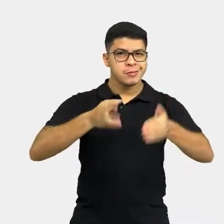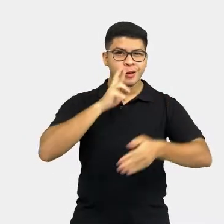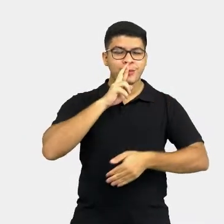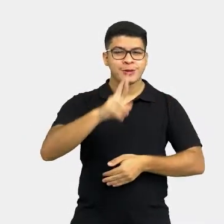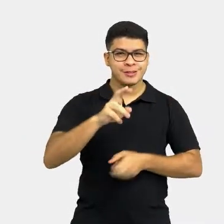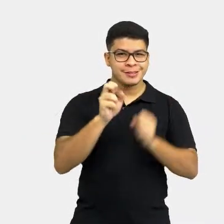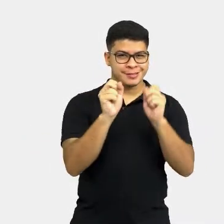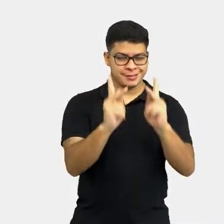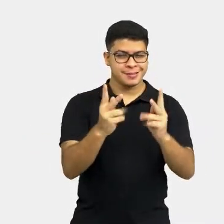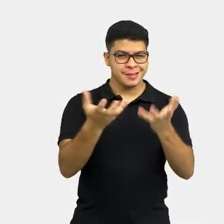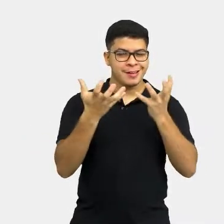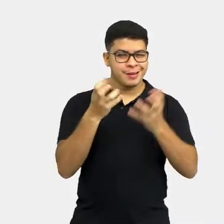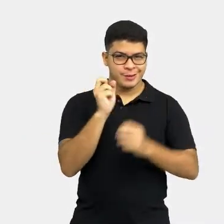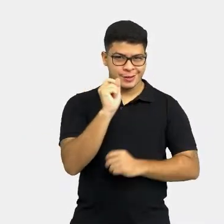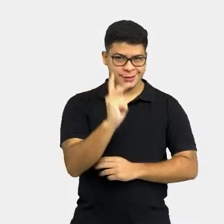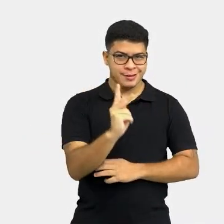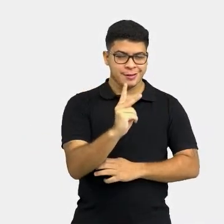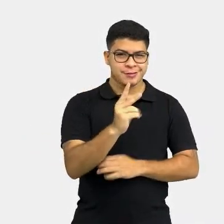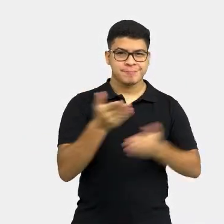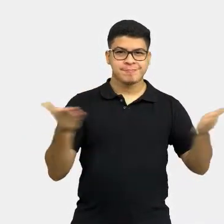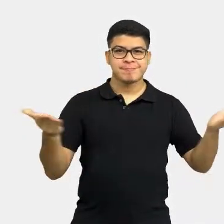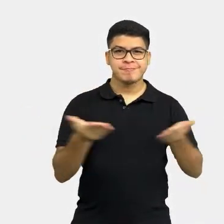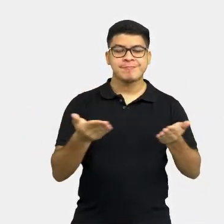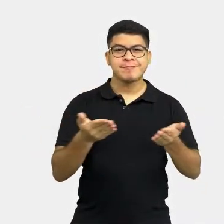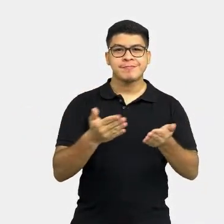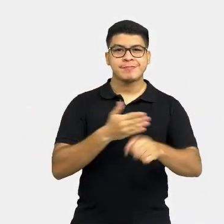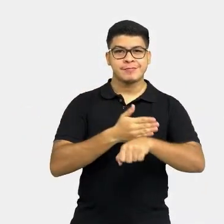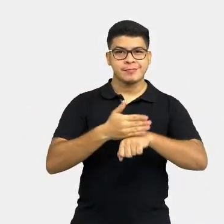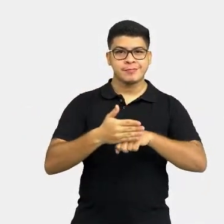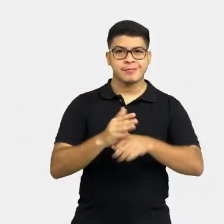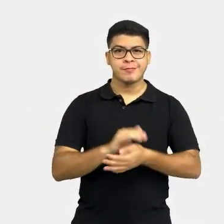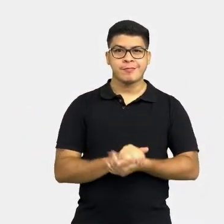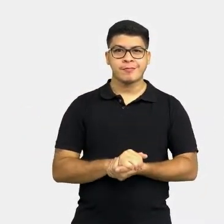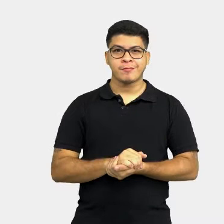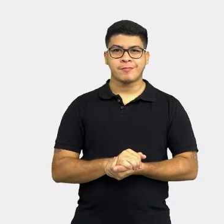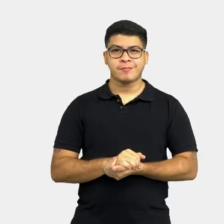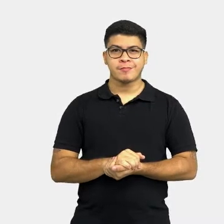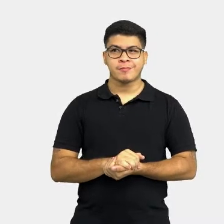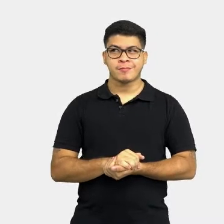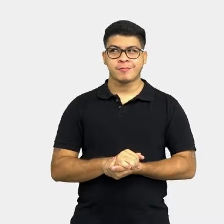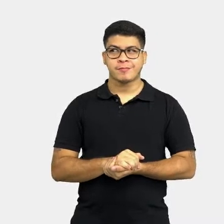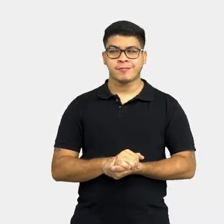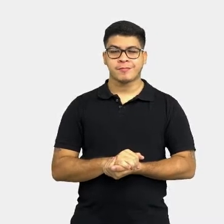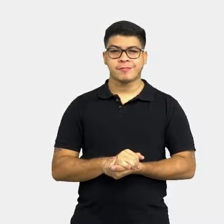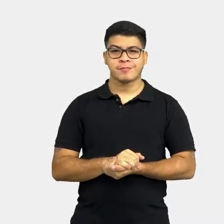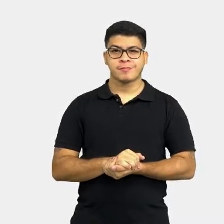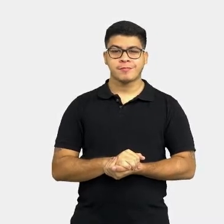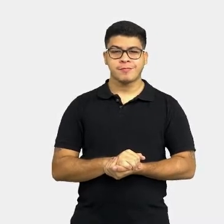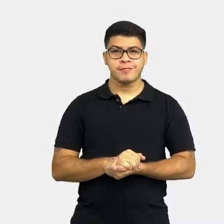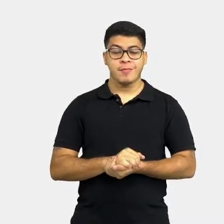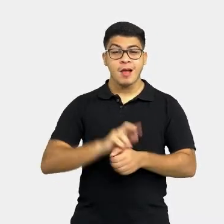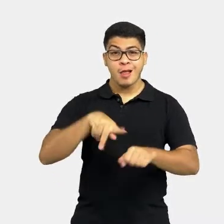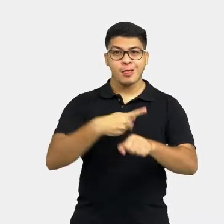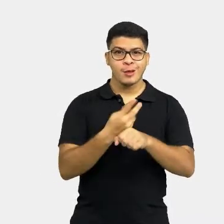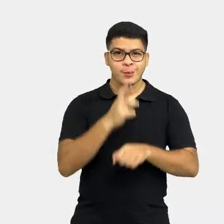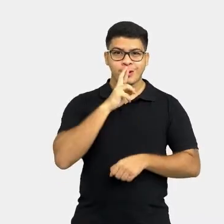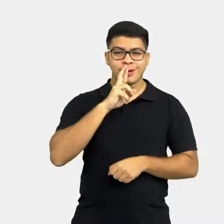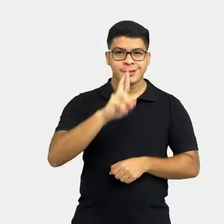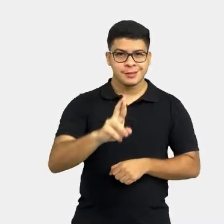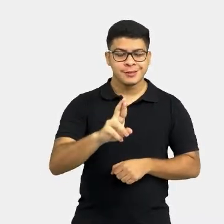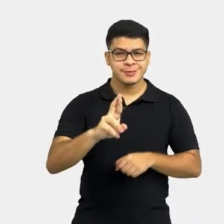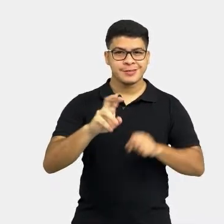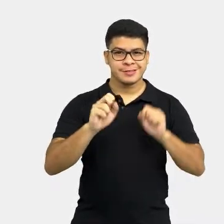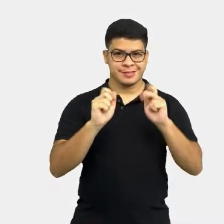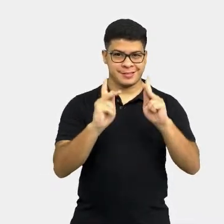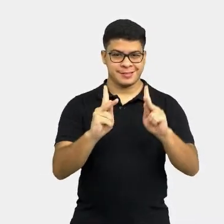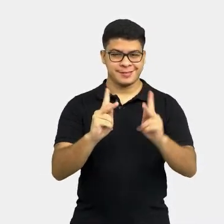também? Querem esse tempinho? Então vou deixar aí para vocês, tá bom? Um minutinho para novamente analisarem a pergunta e responderem a questão,